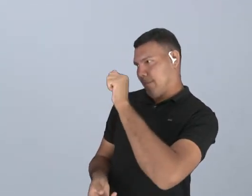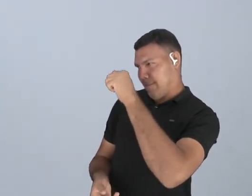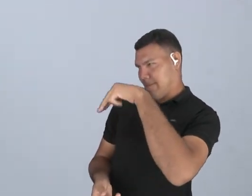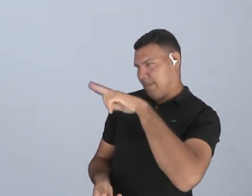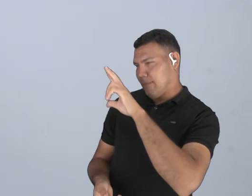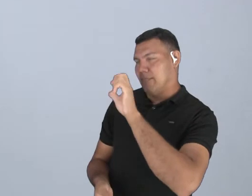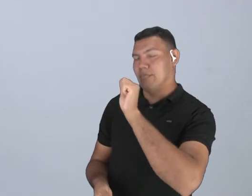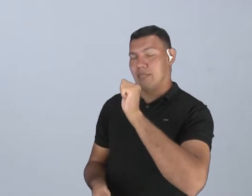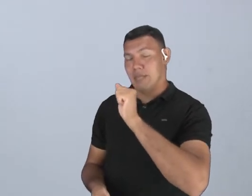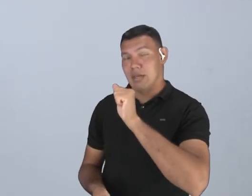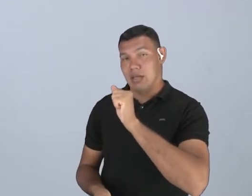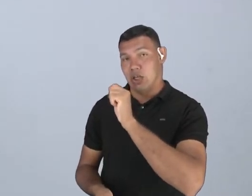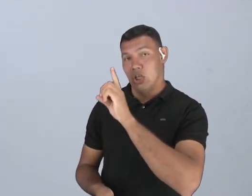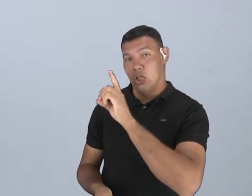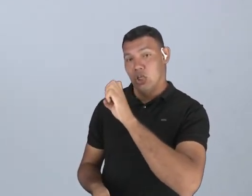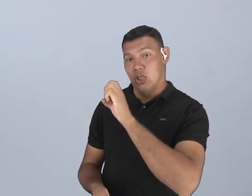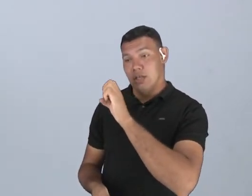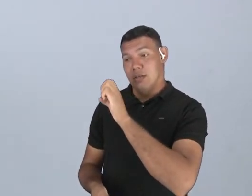né? Então,